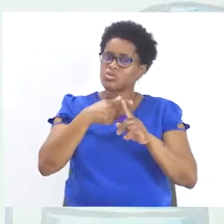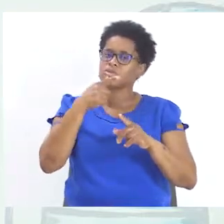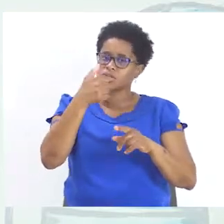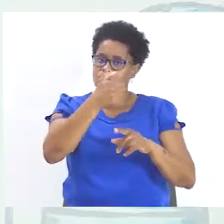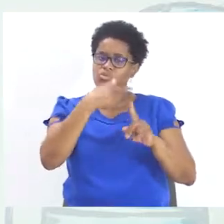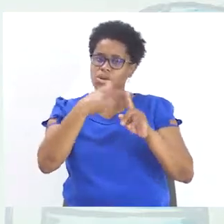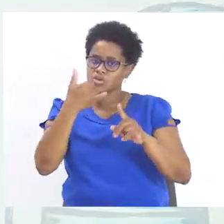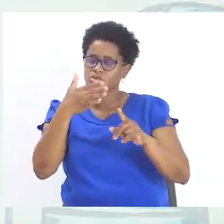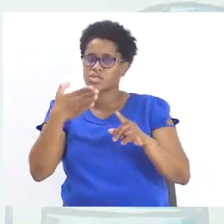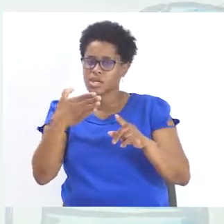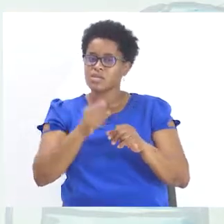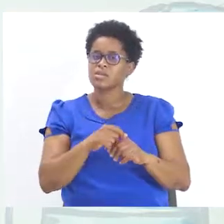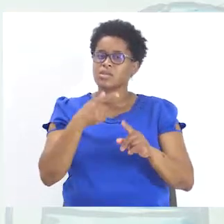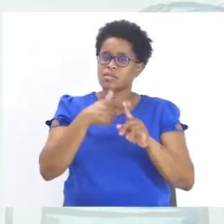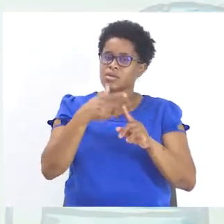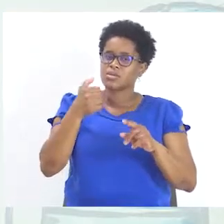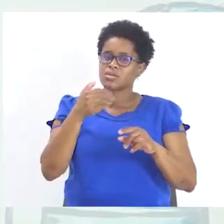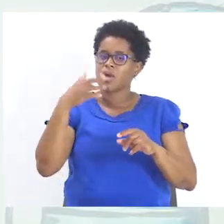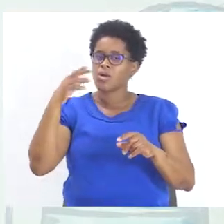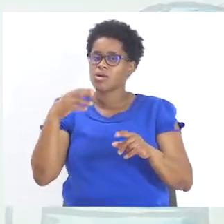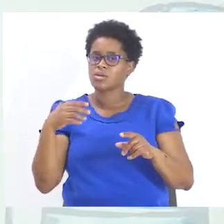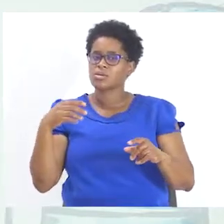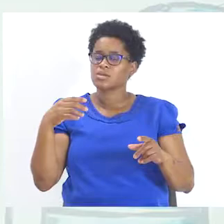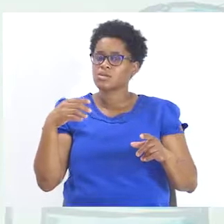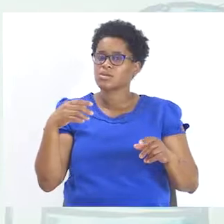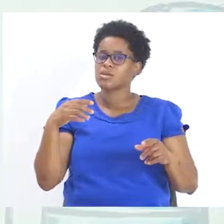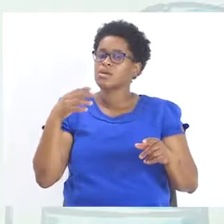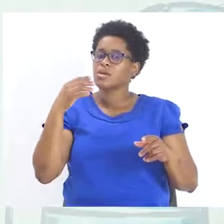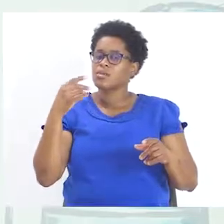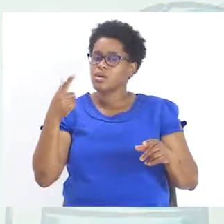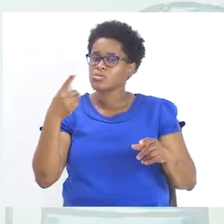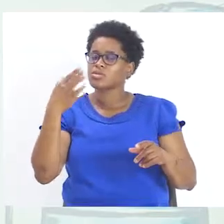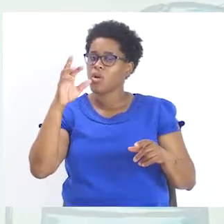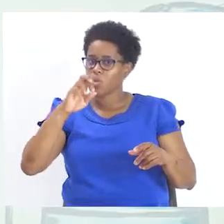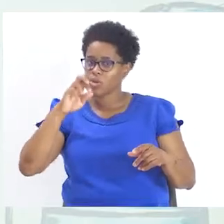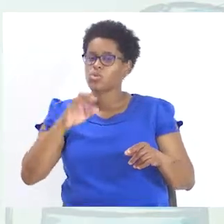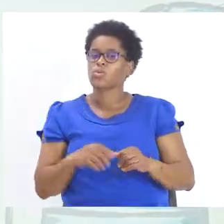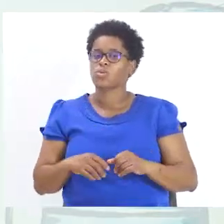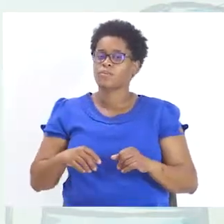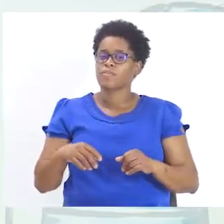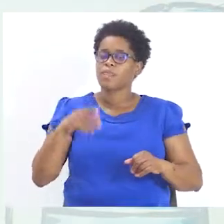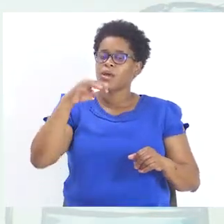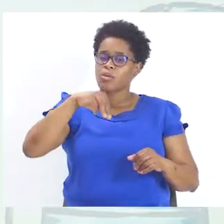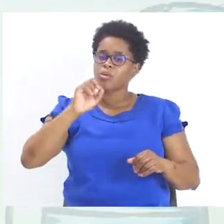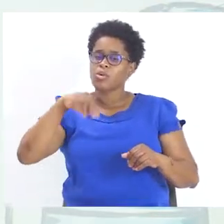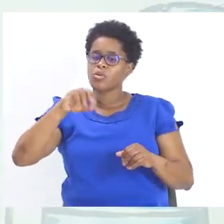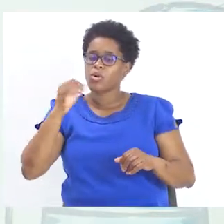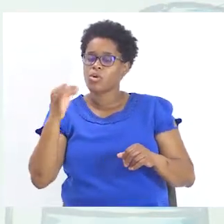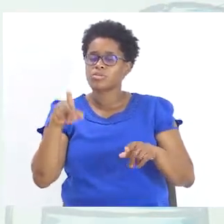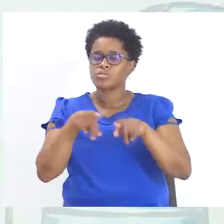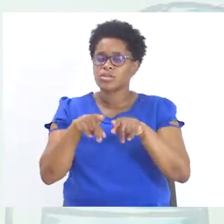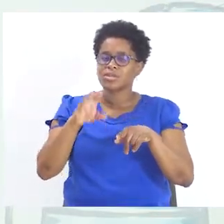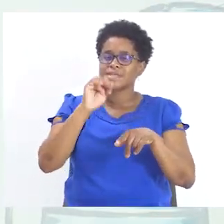dá 8. Gostei. Monômio semelhante, vocês vão ter que indicar o monômio semelhante ao primeiro monômio